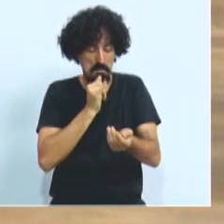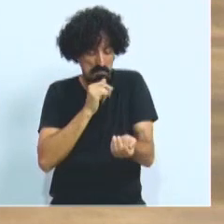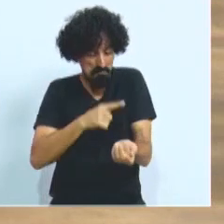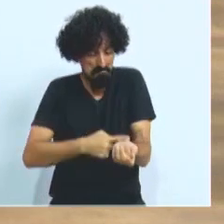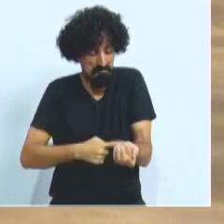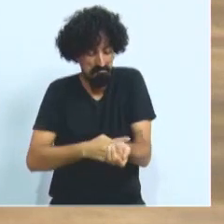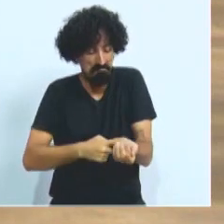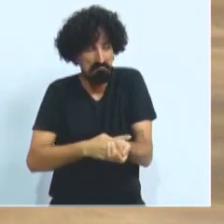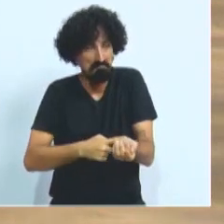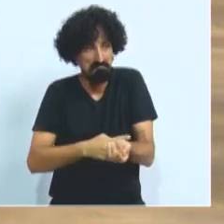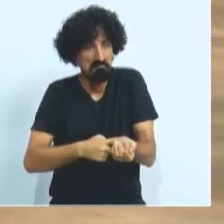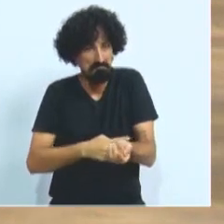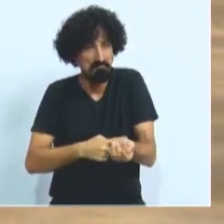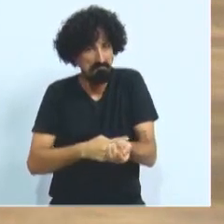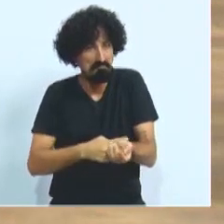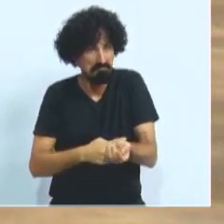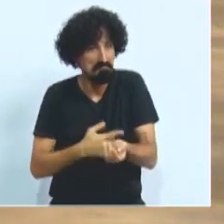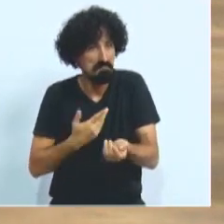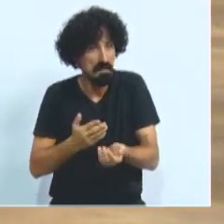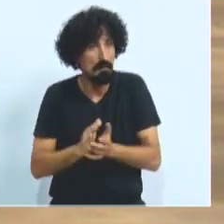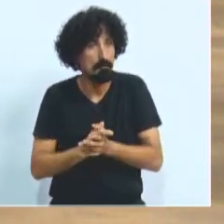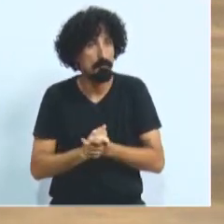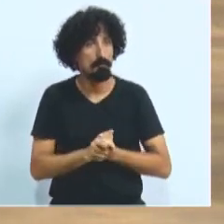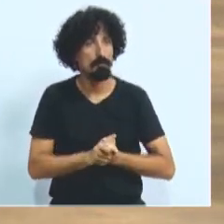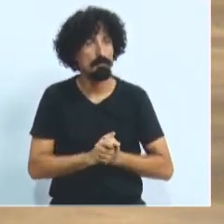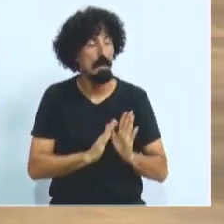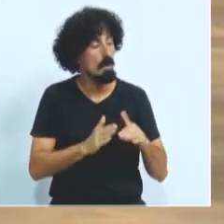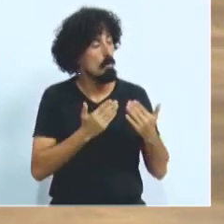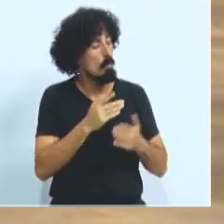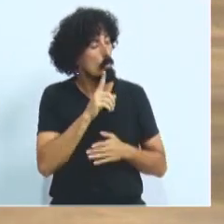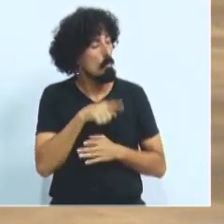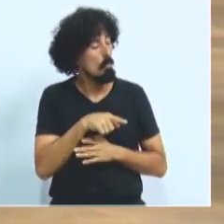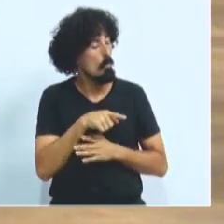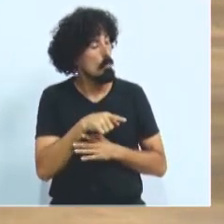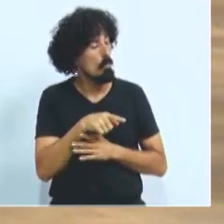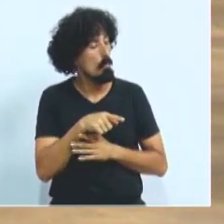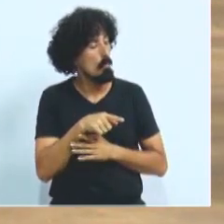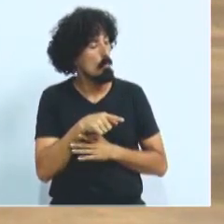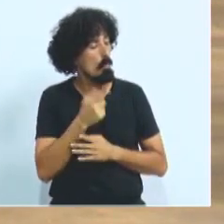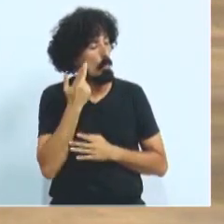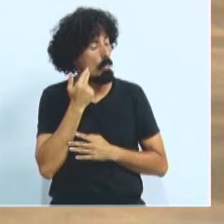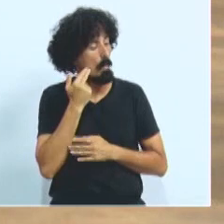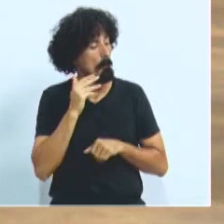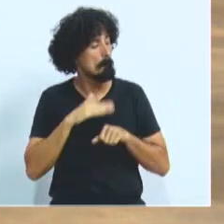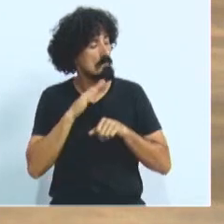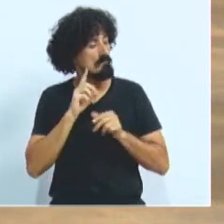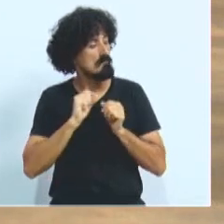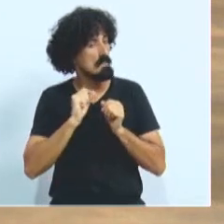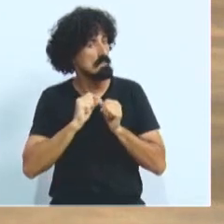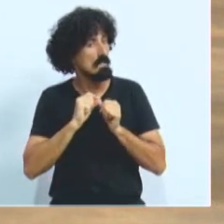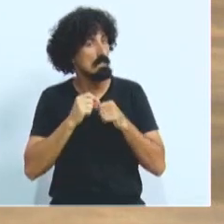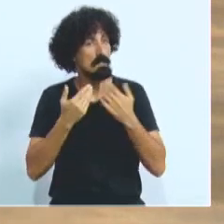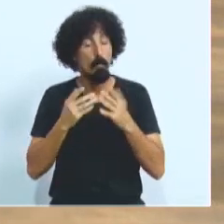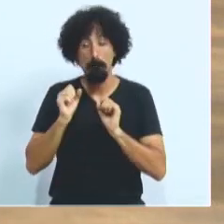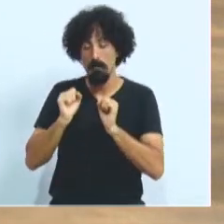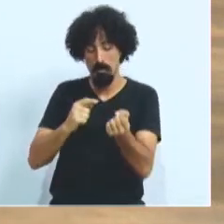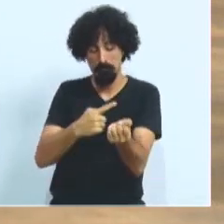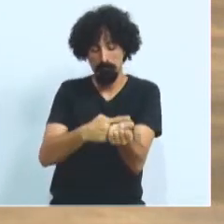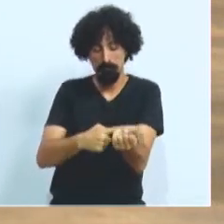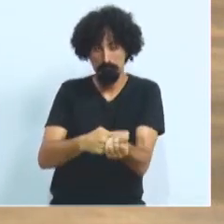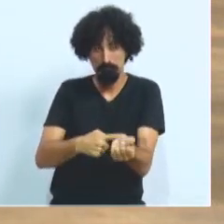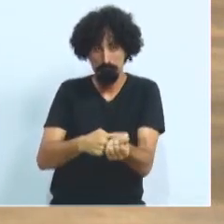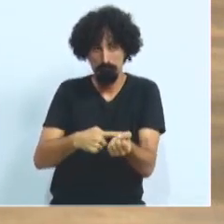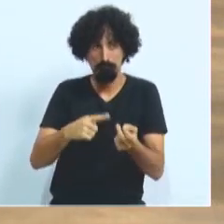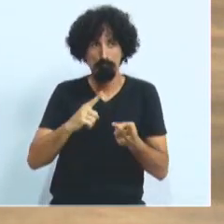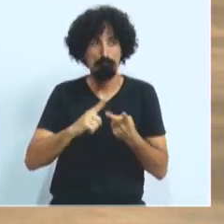pulso, braquial. Quais são os pontos comuns para isso? Pulso, braquial, às vezes na jugular ou na